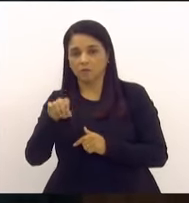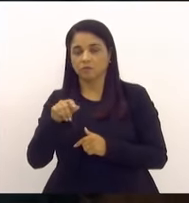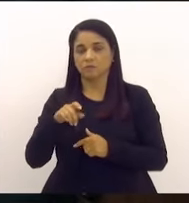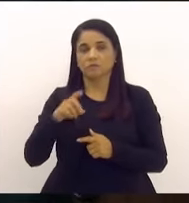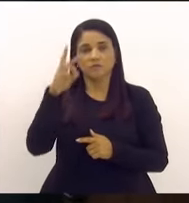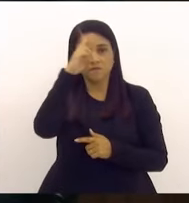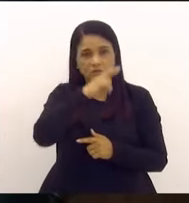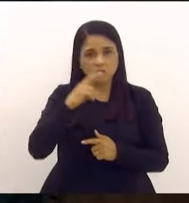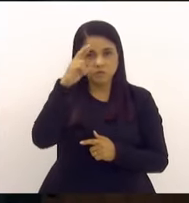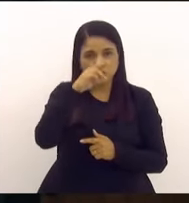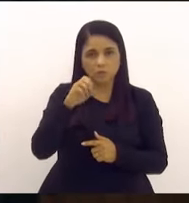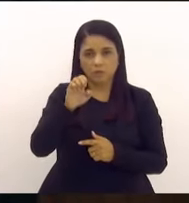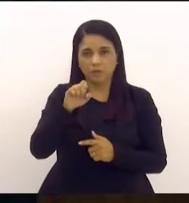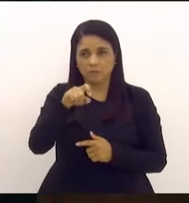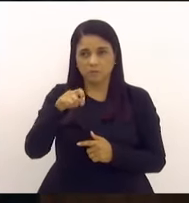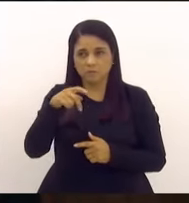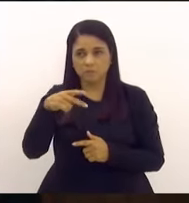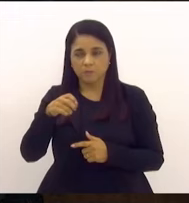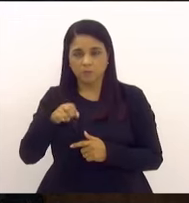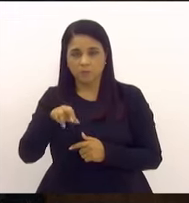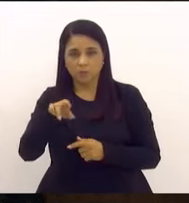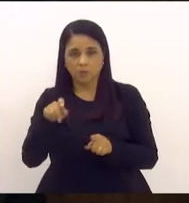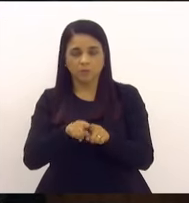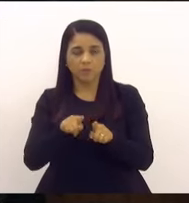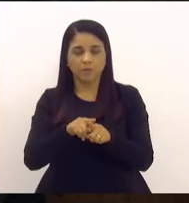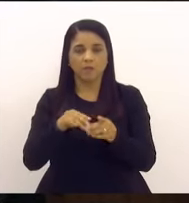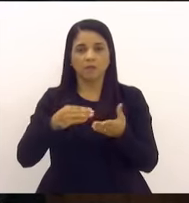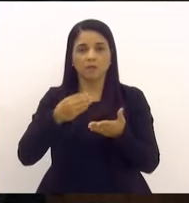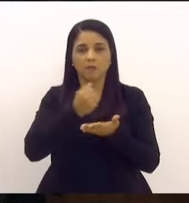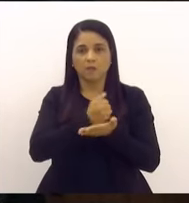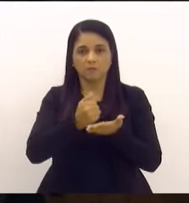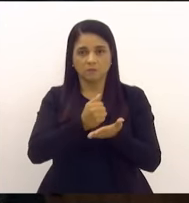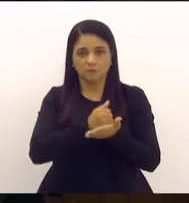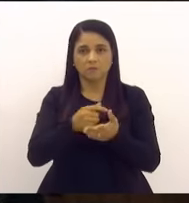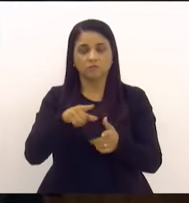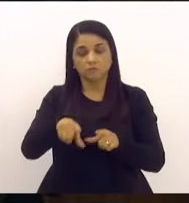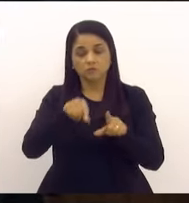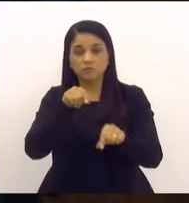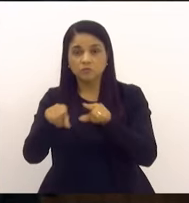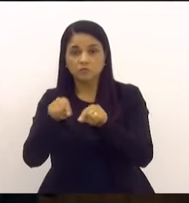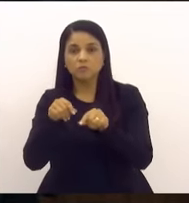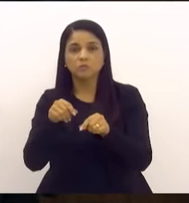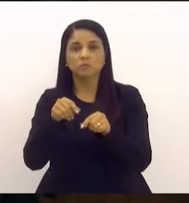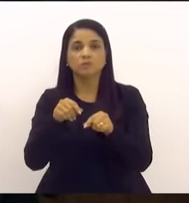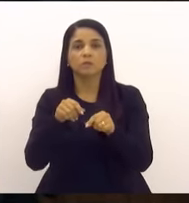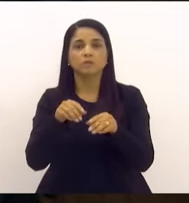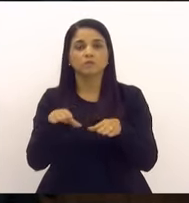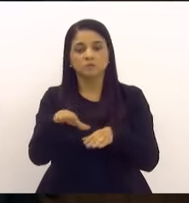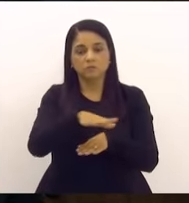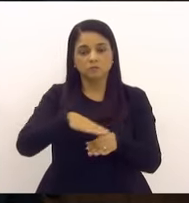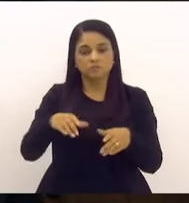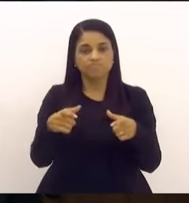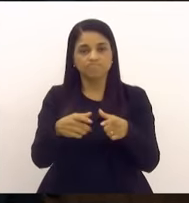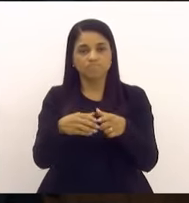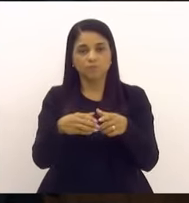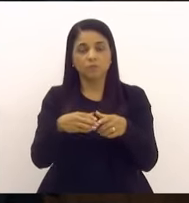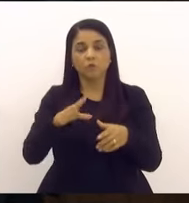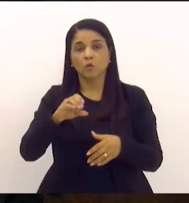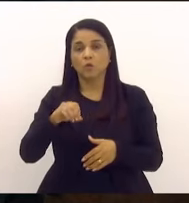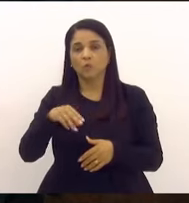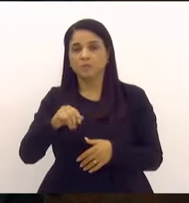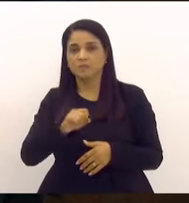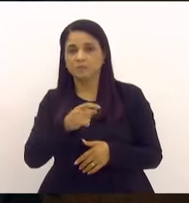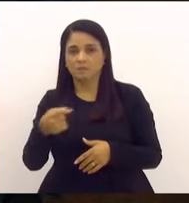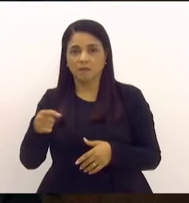policial, inspetor de polícia e oficial de cartório, o membro efetivo extraordinário será escolhido entre os comissários de polícia e...